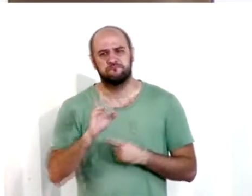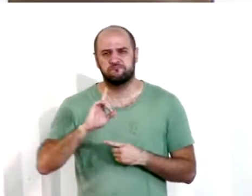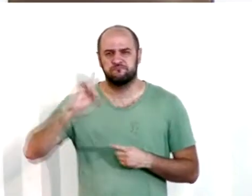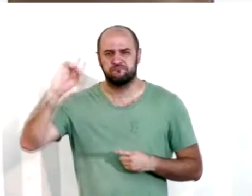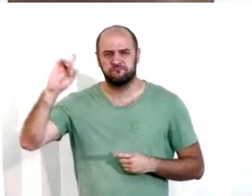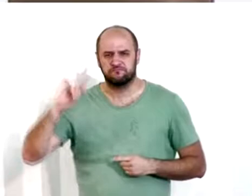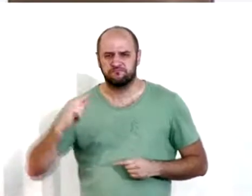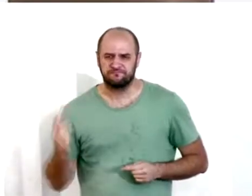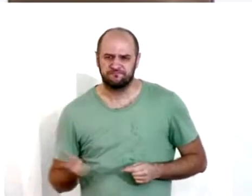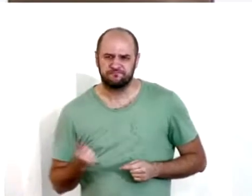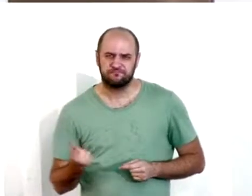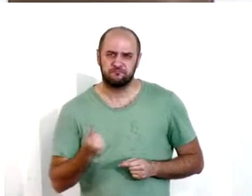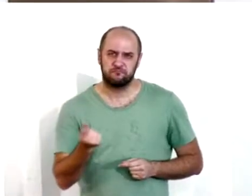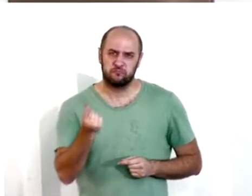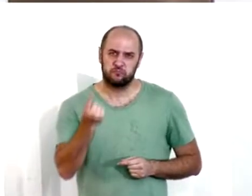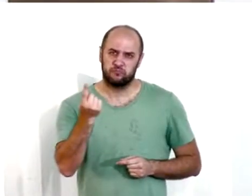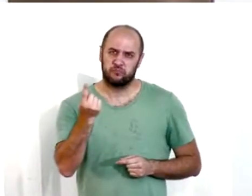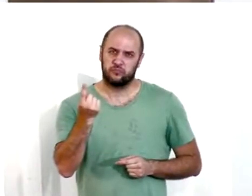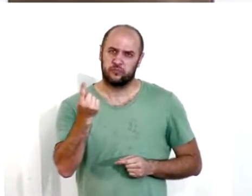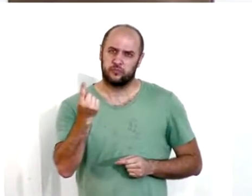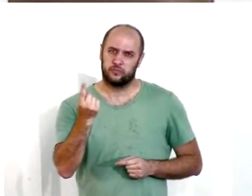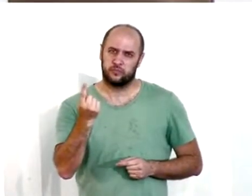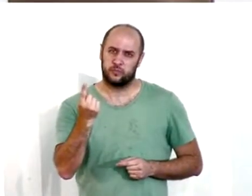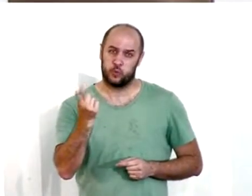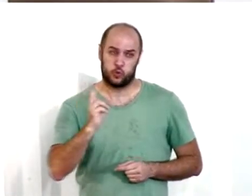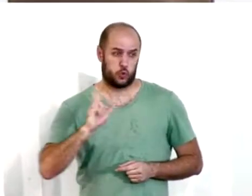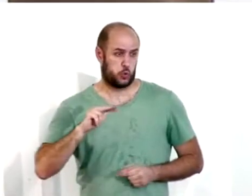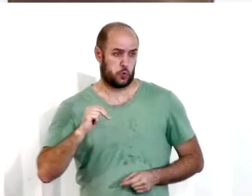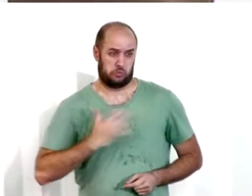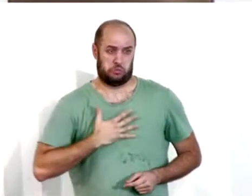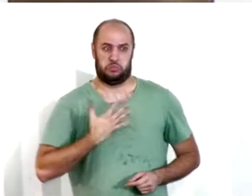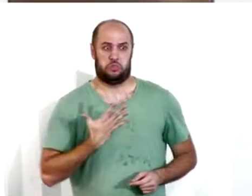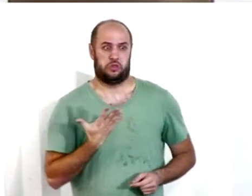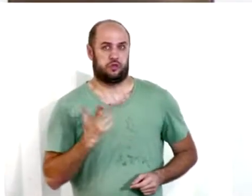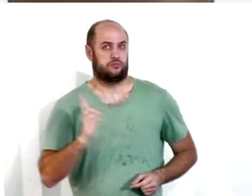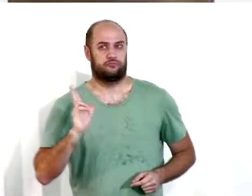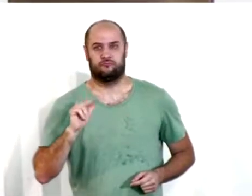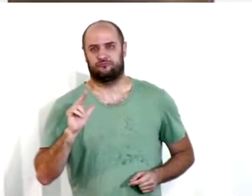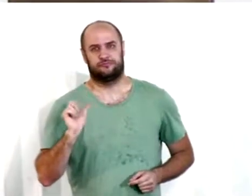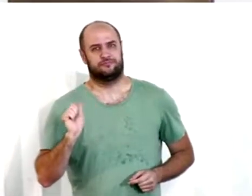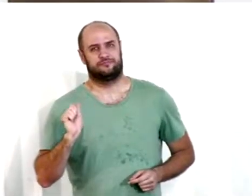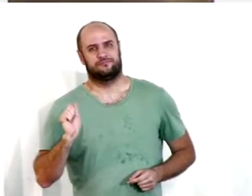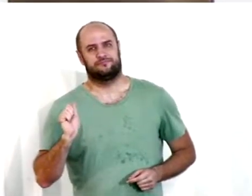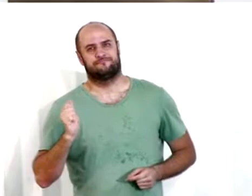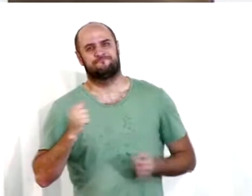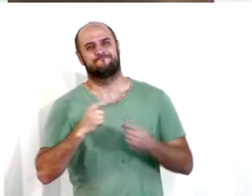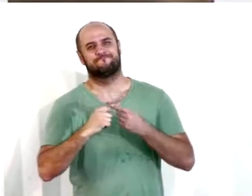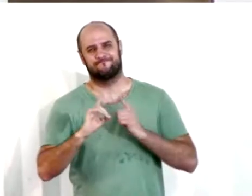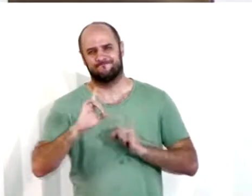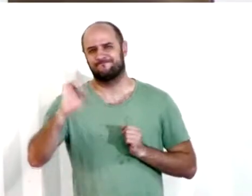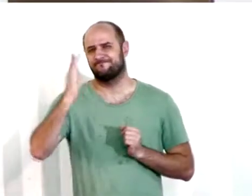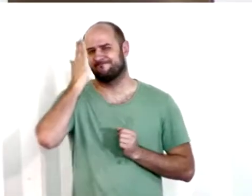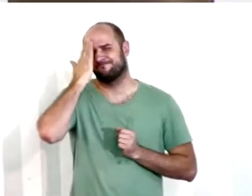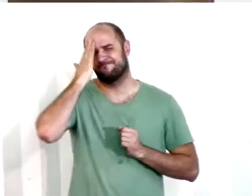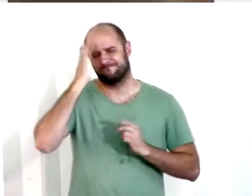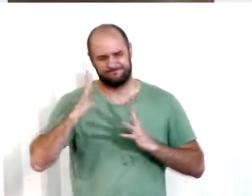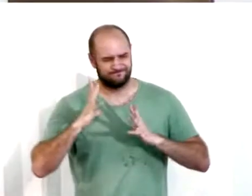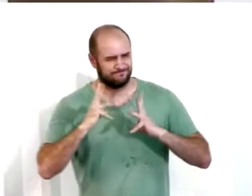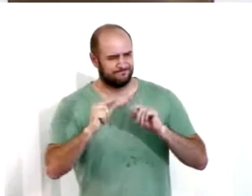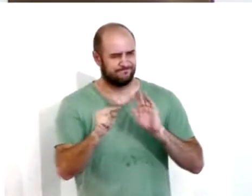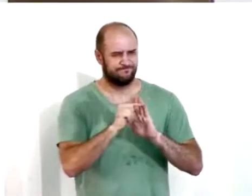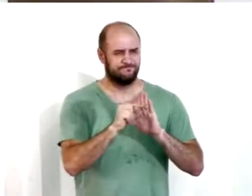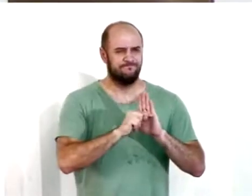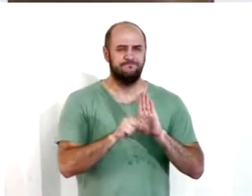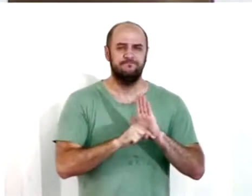eternidade, não foi surpreendido, mas na eternidade, Ele também fez um outro